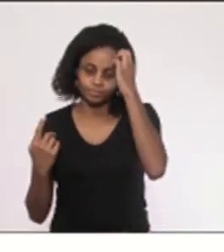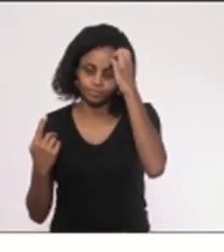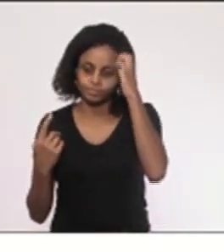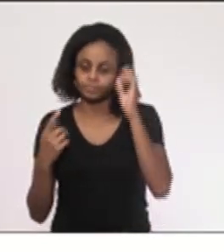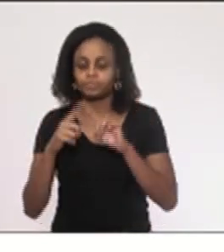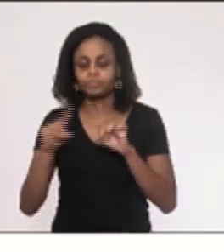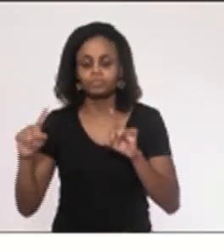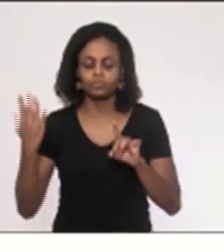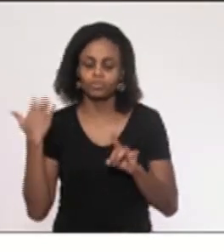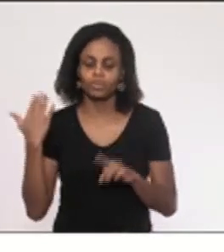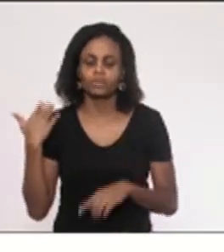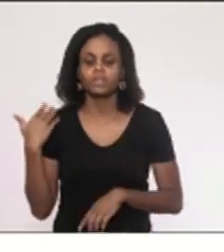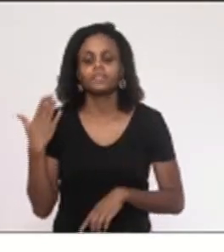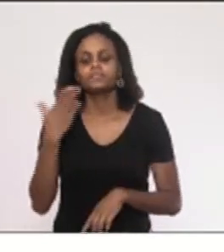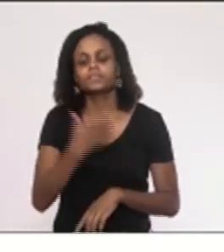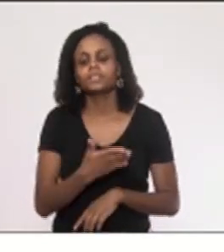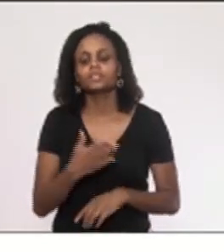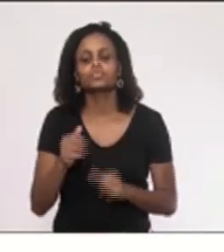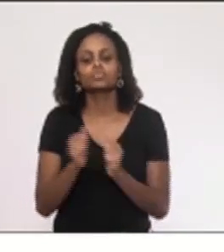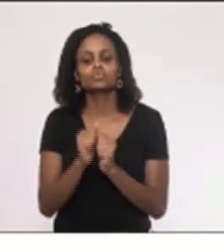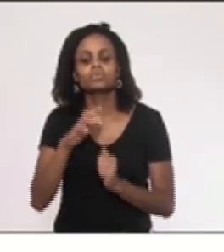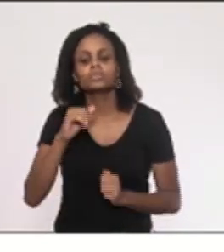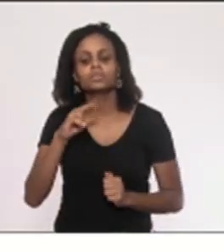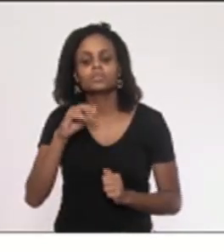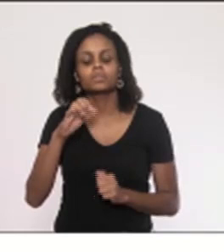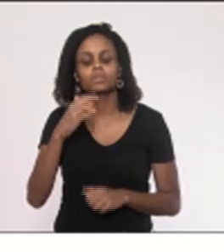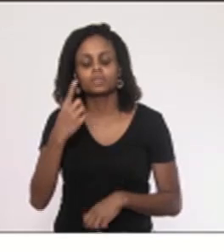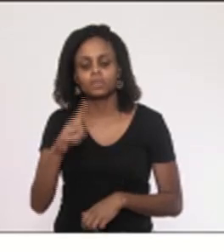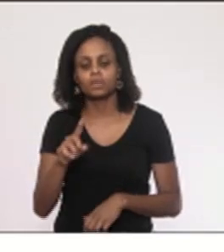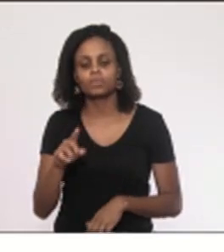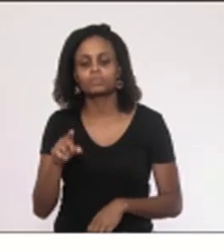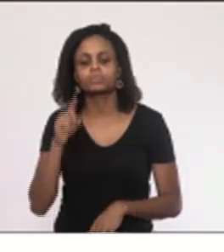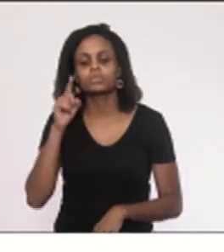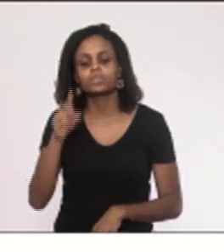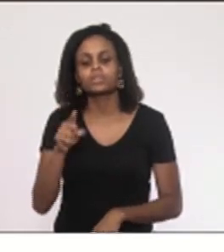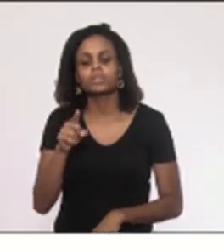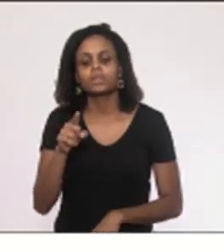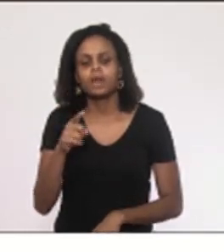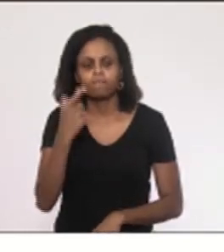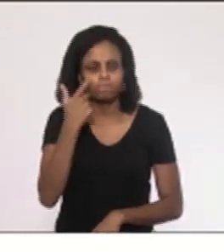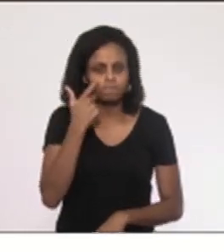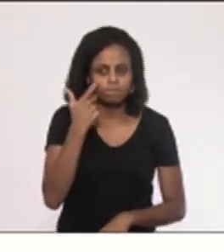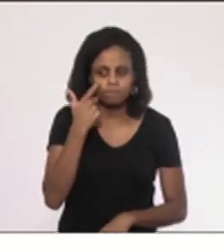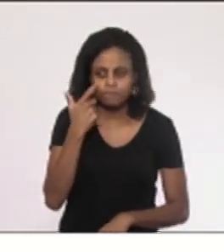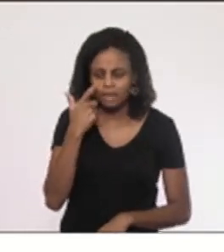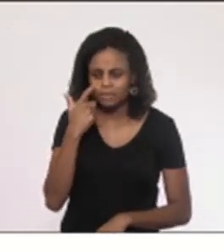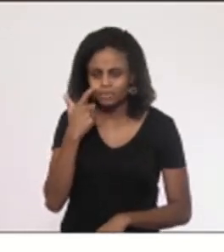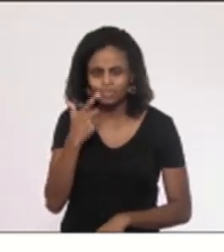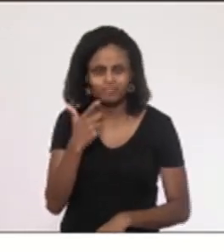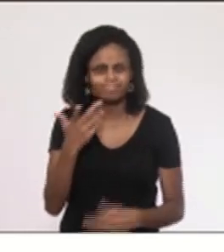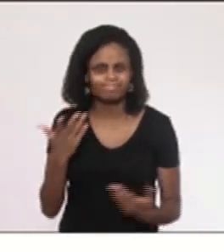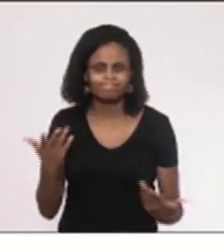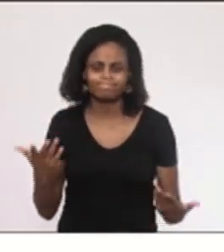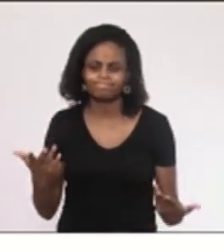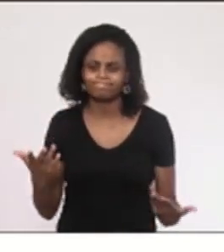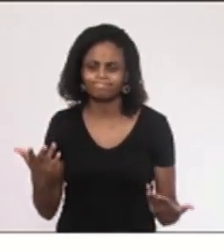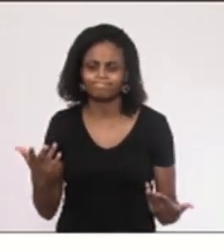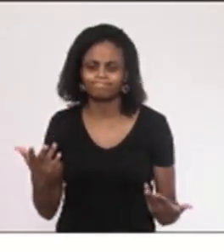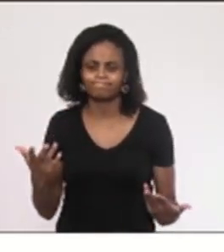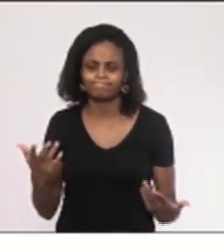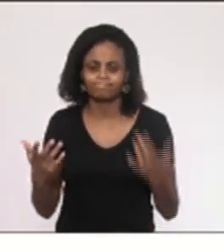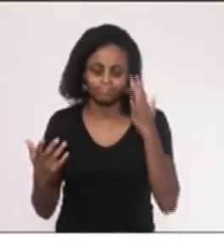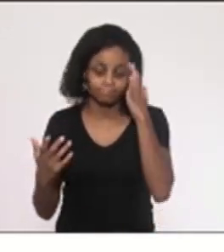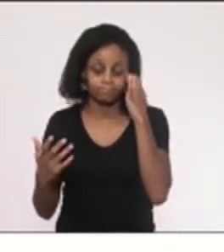semanas atrás no Canecão e lá constatamos uma cena